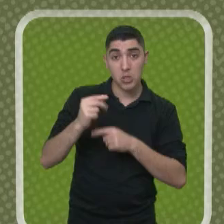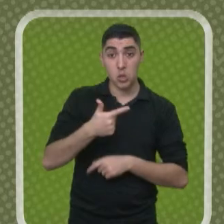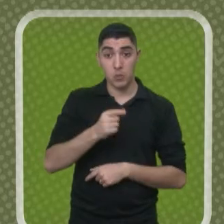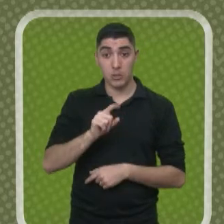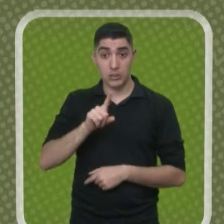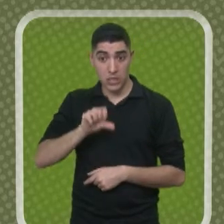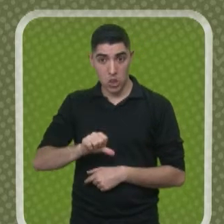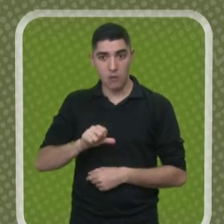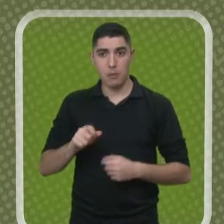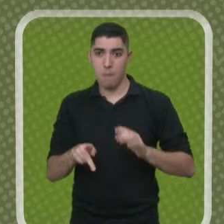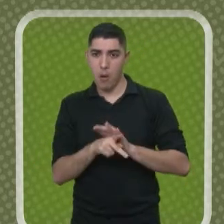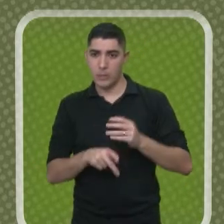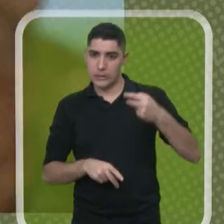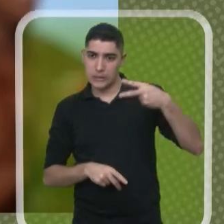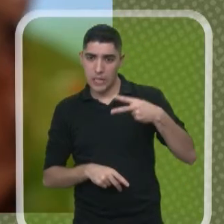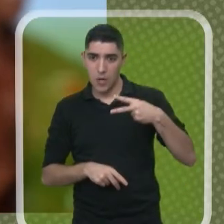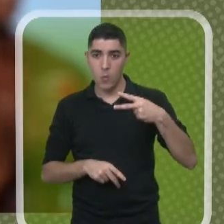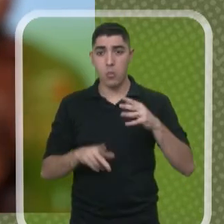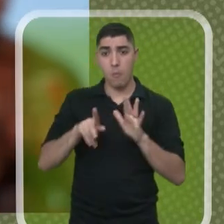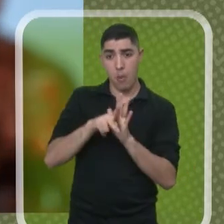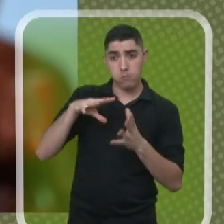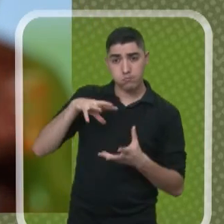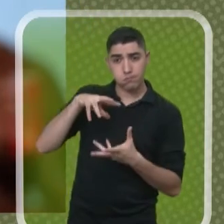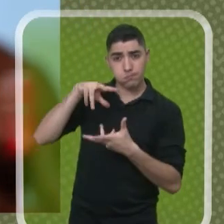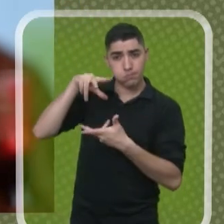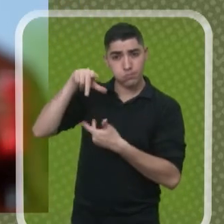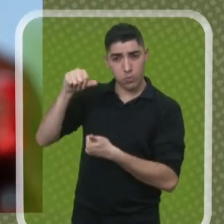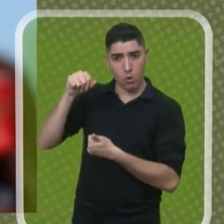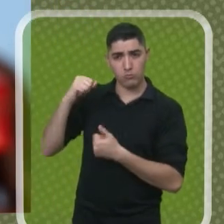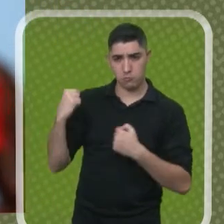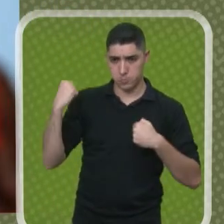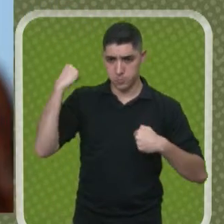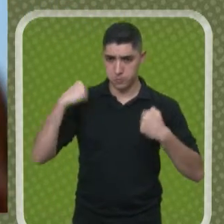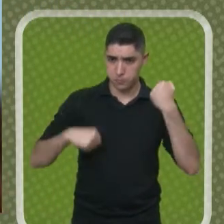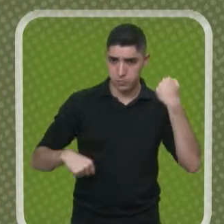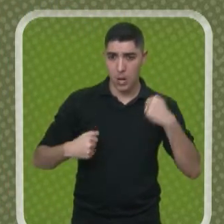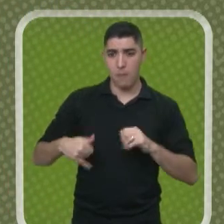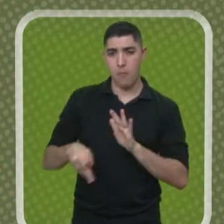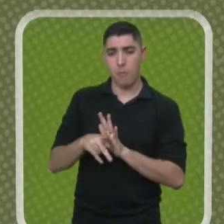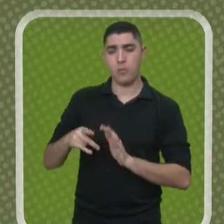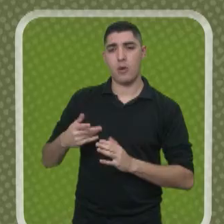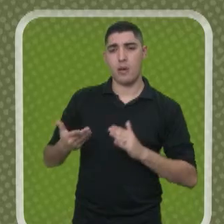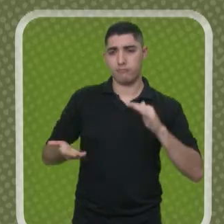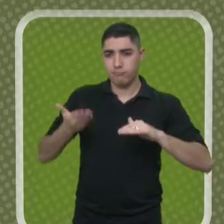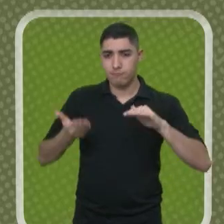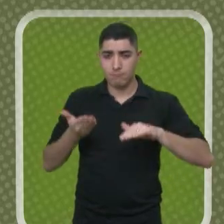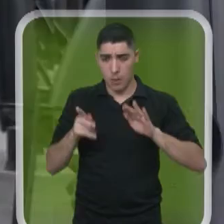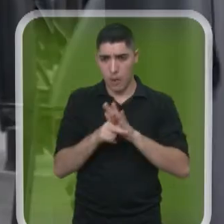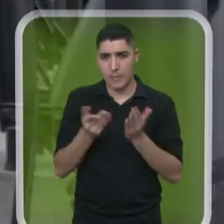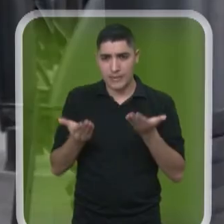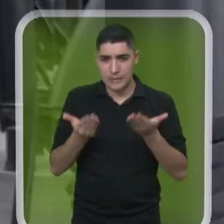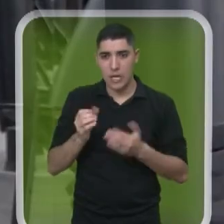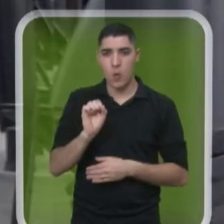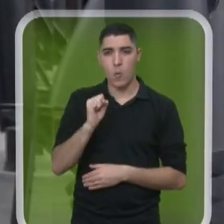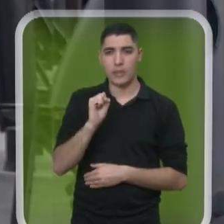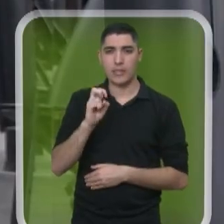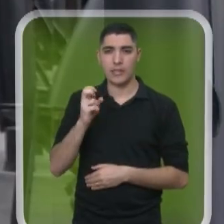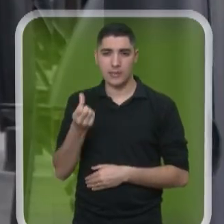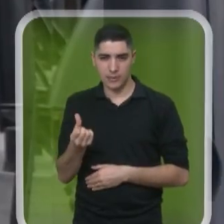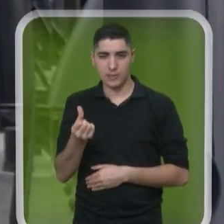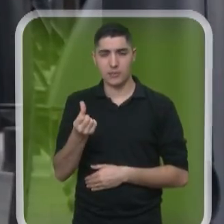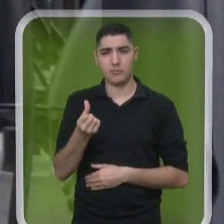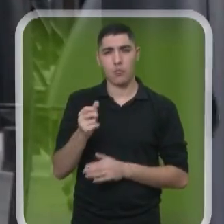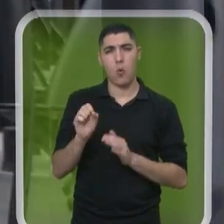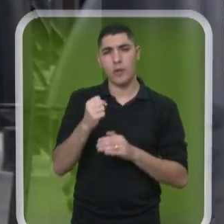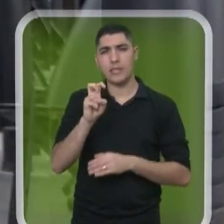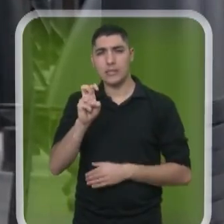com o 2º lugar no Campeonato Mundial de Bodybuilding, na categoria até 85 quilos no México. E isso é fruto